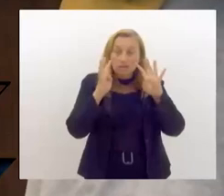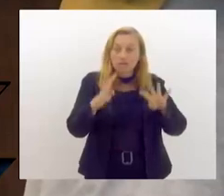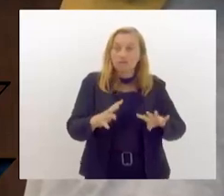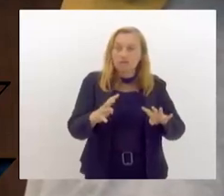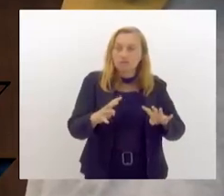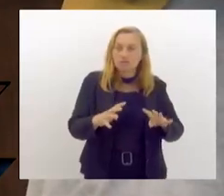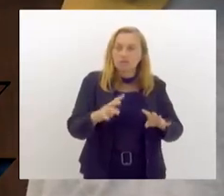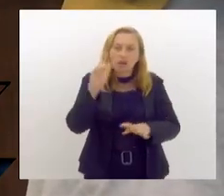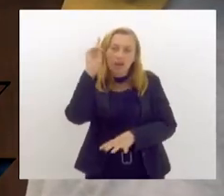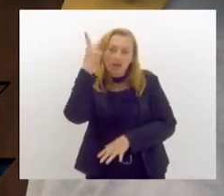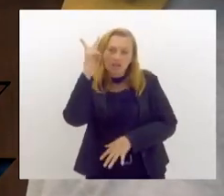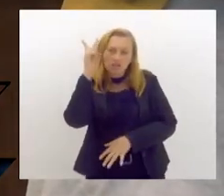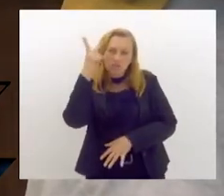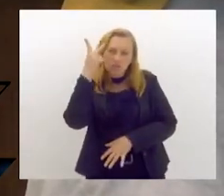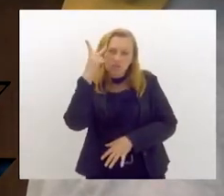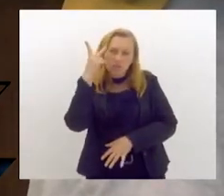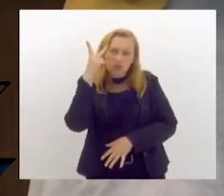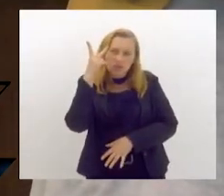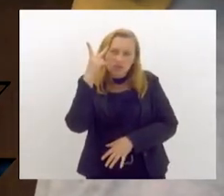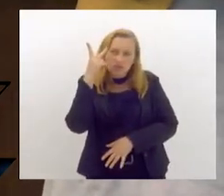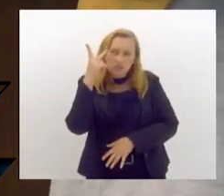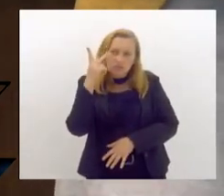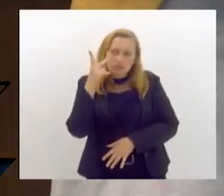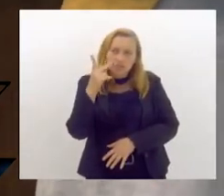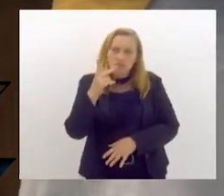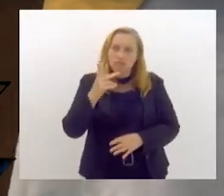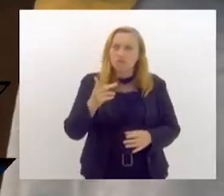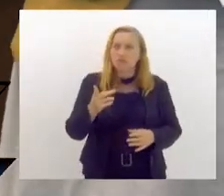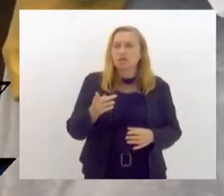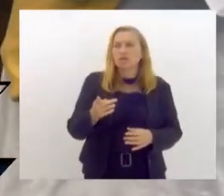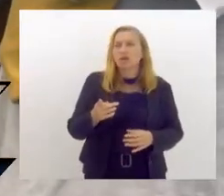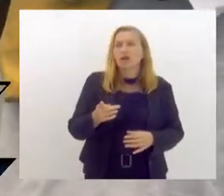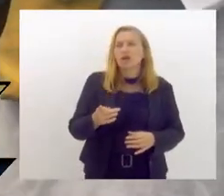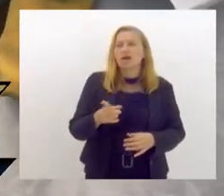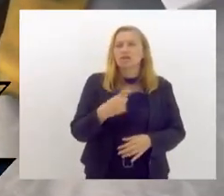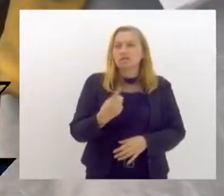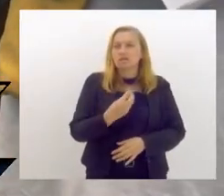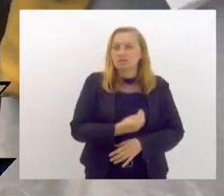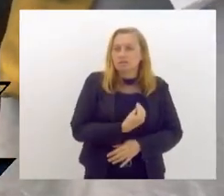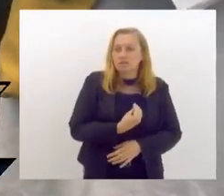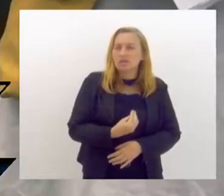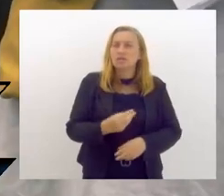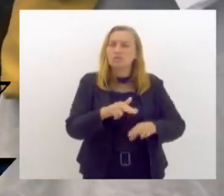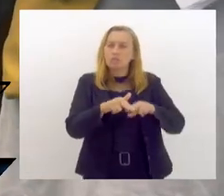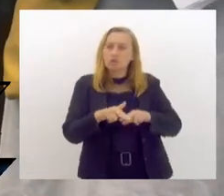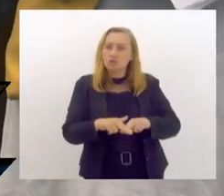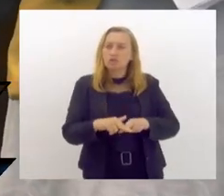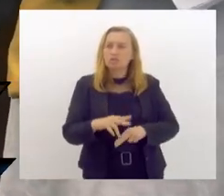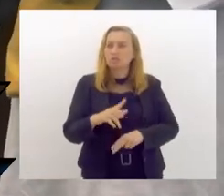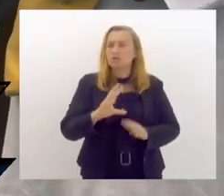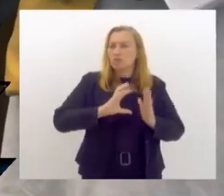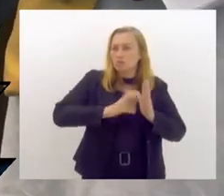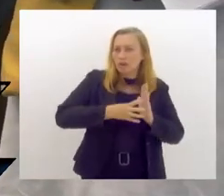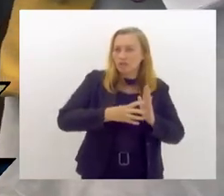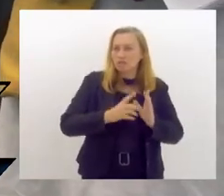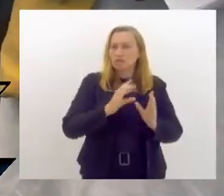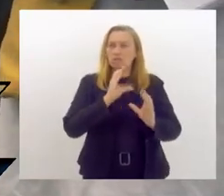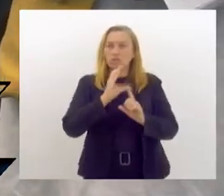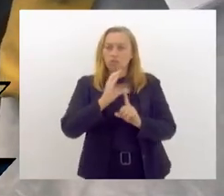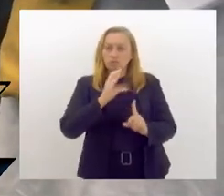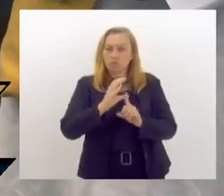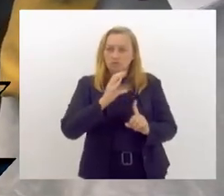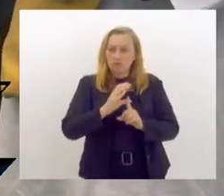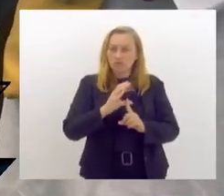mazelas históricas que recai sobre nós. Por isso, o Partido Comunista do Brasil entende a importância do